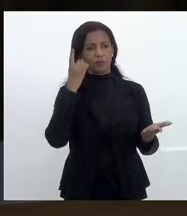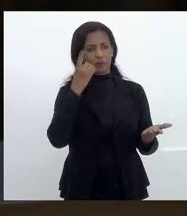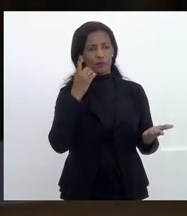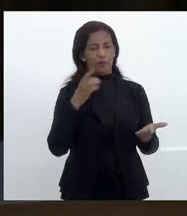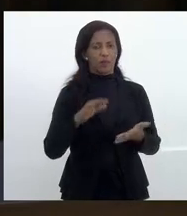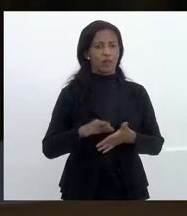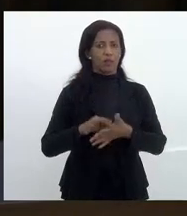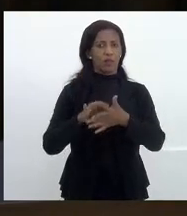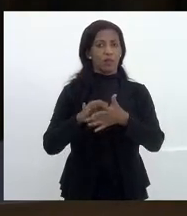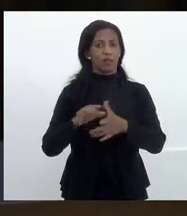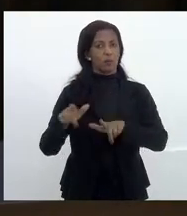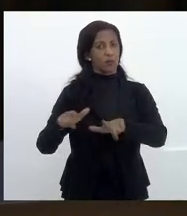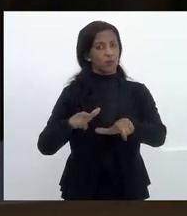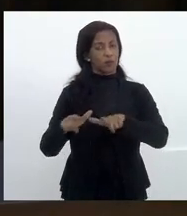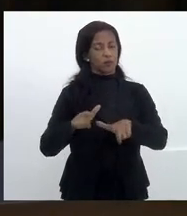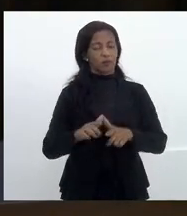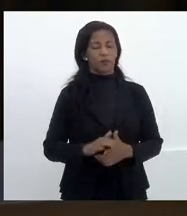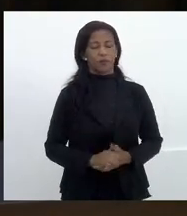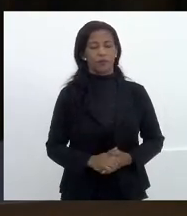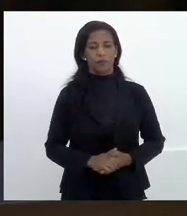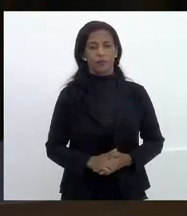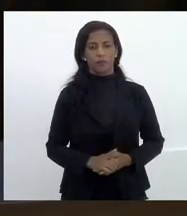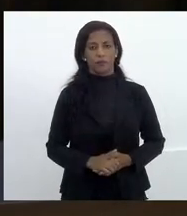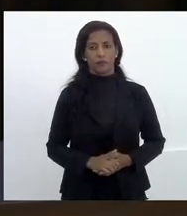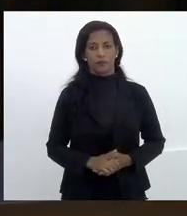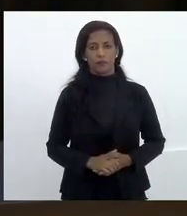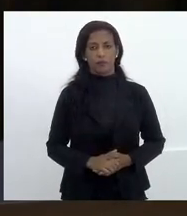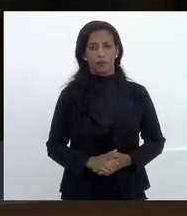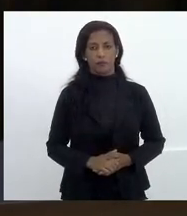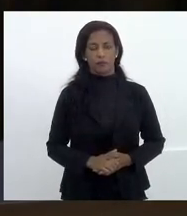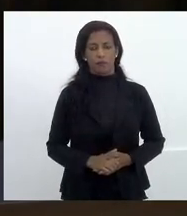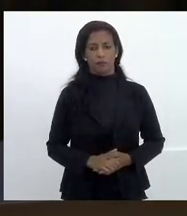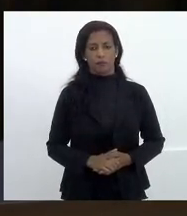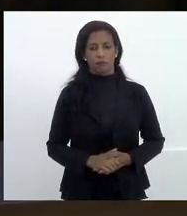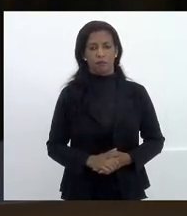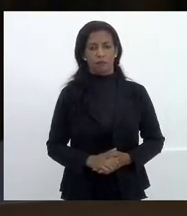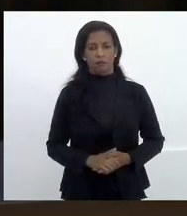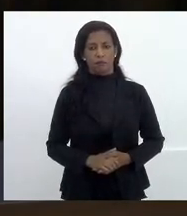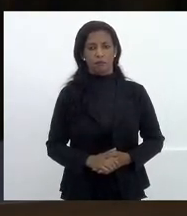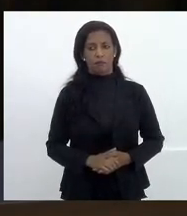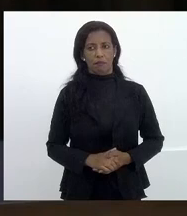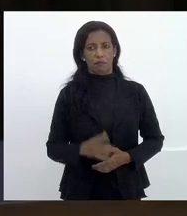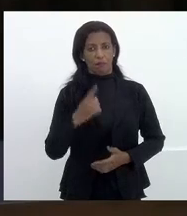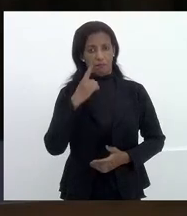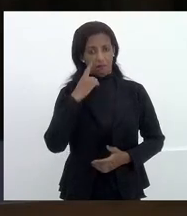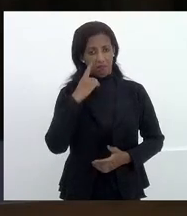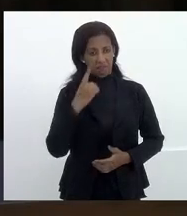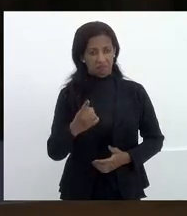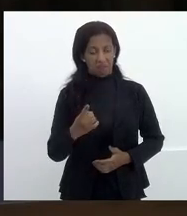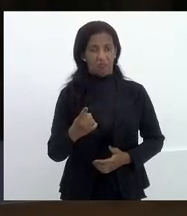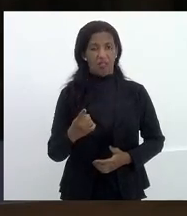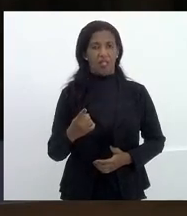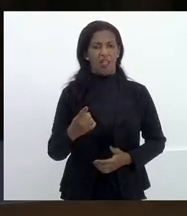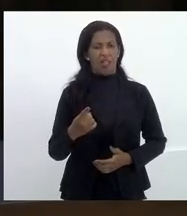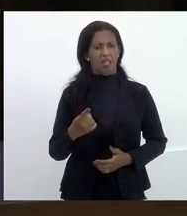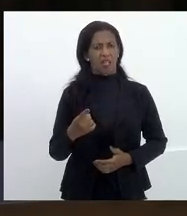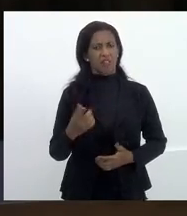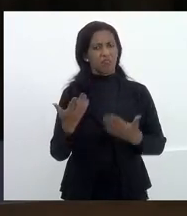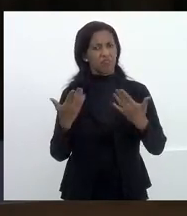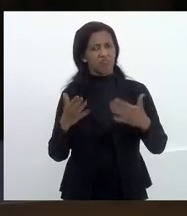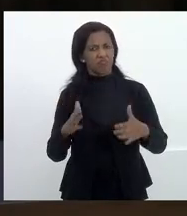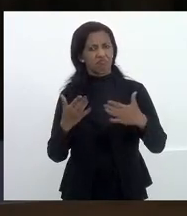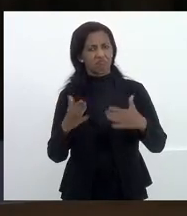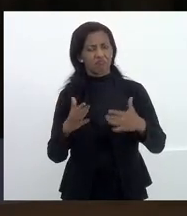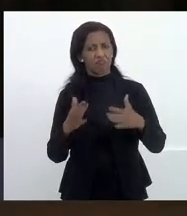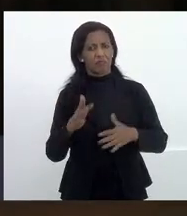e a representação dos Servidores é é de se louvar a disponibilidade do governo vir aqui de alugar Presidente